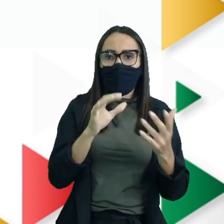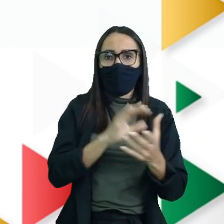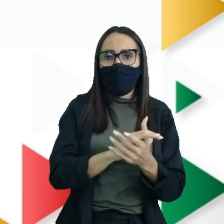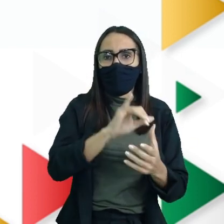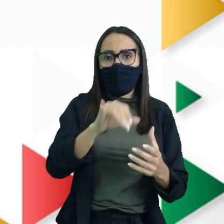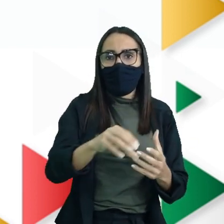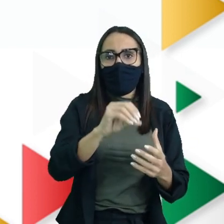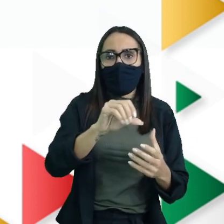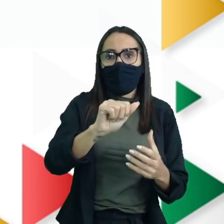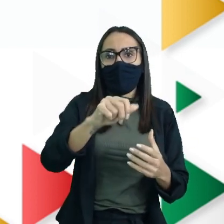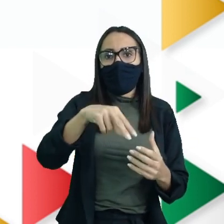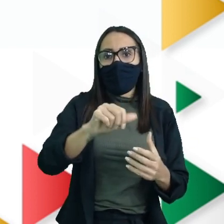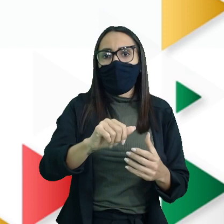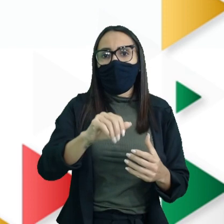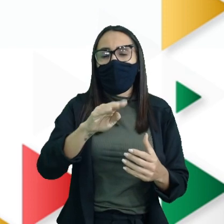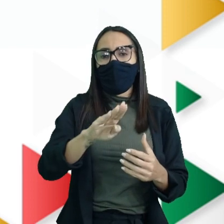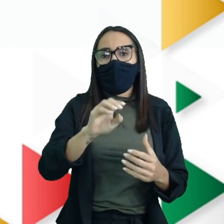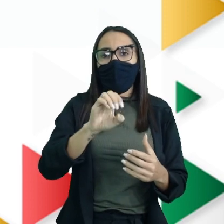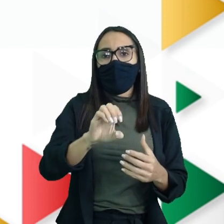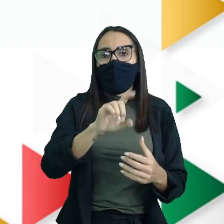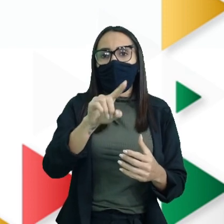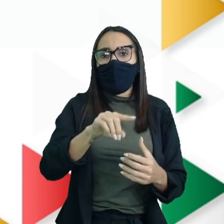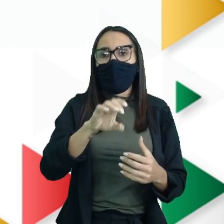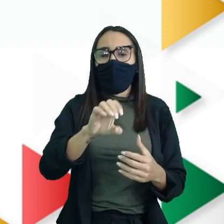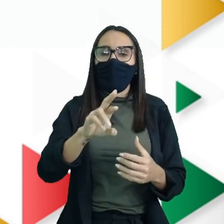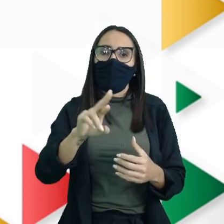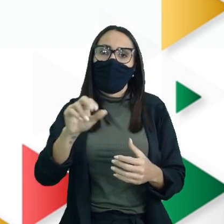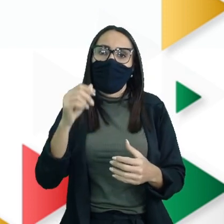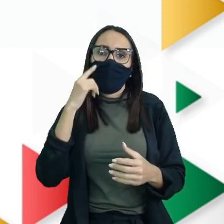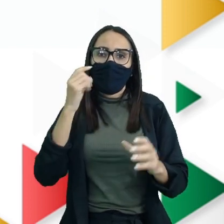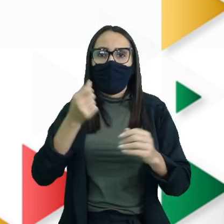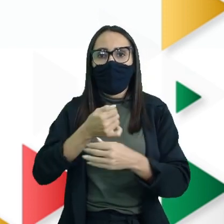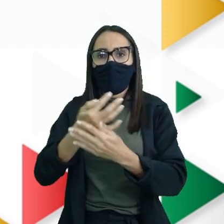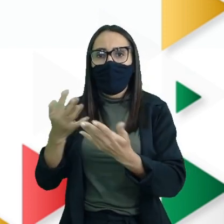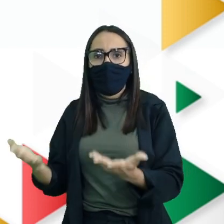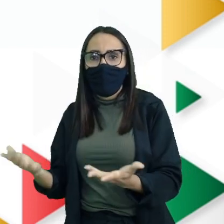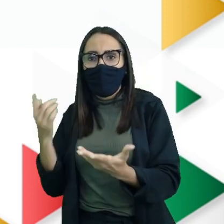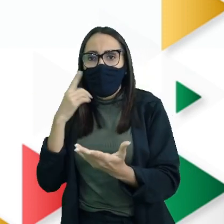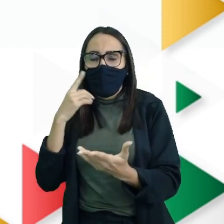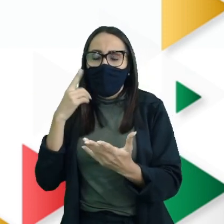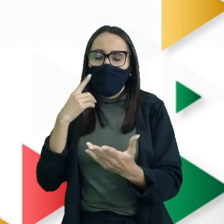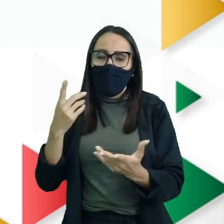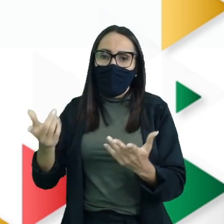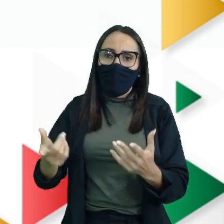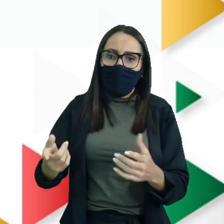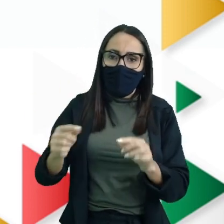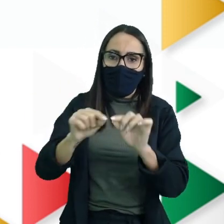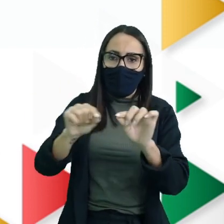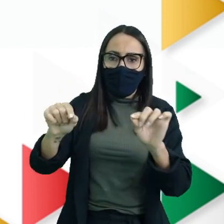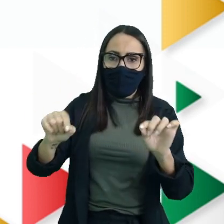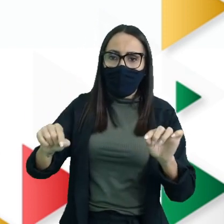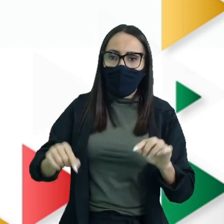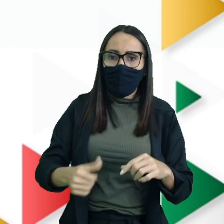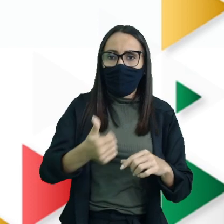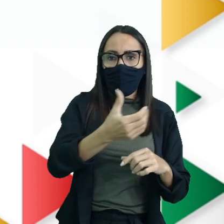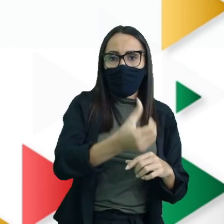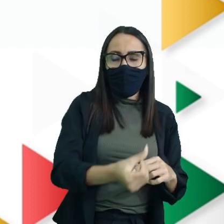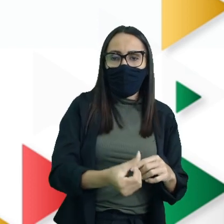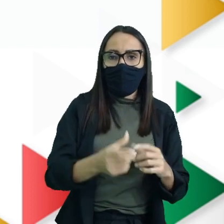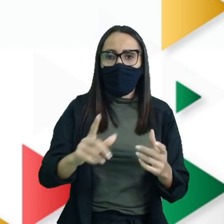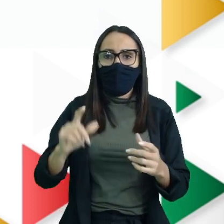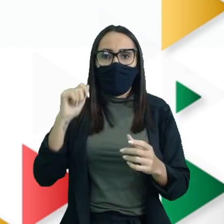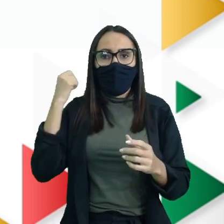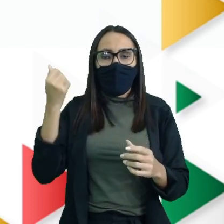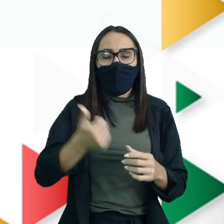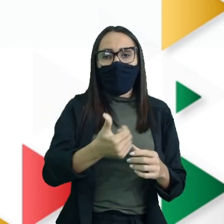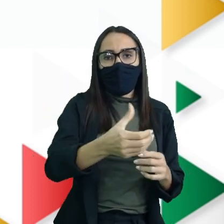Joana Bezerra, aquela mesma, Da né? ponte, Que né? doou por escritura lavrada em 16 de abril de